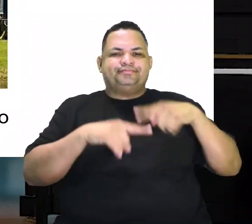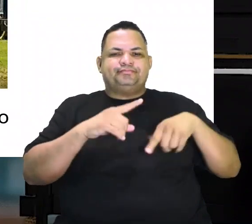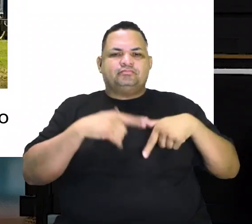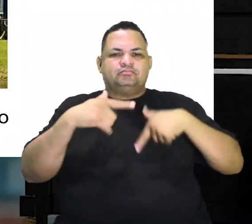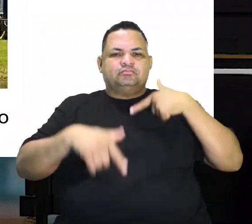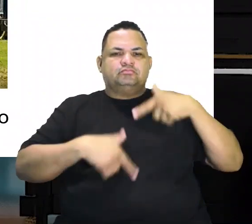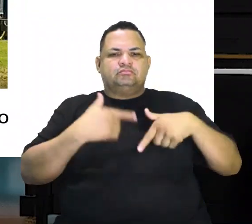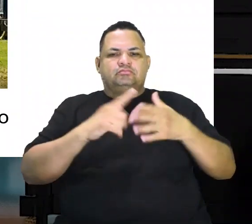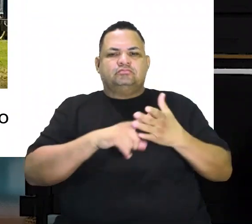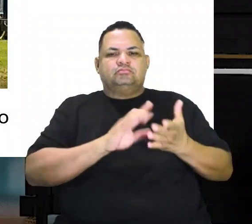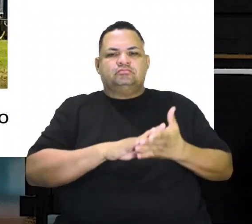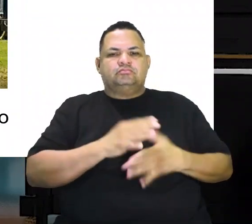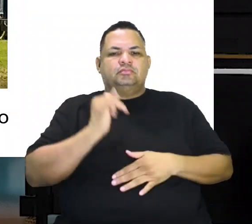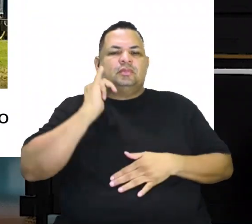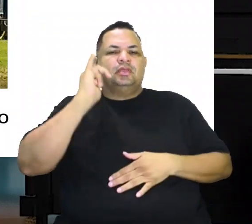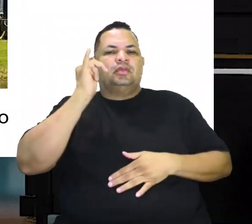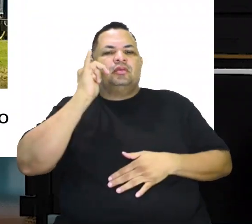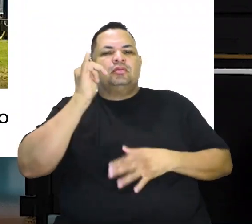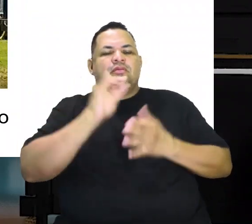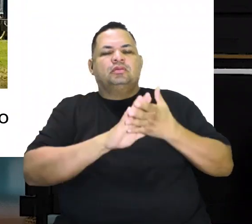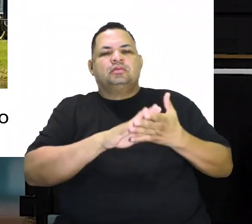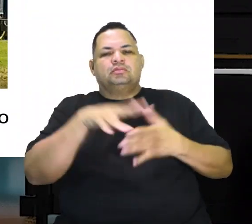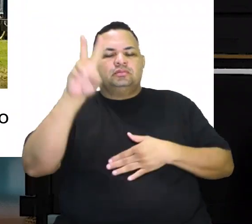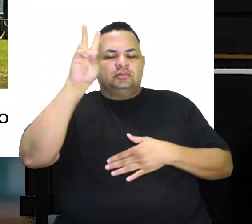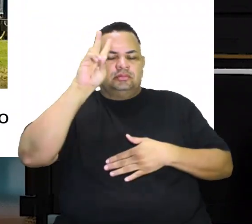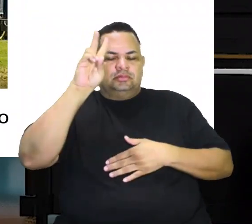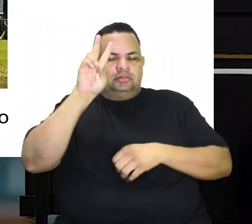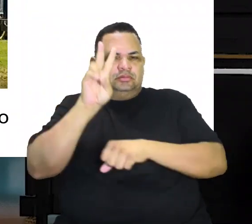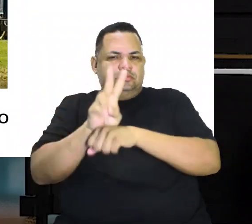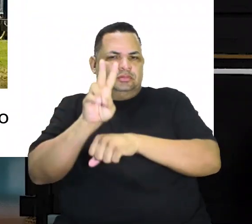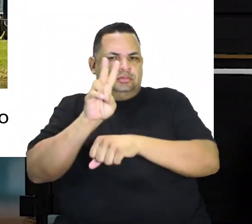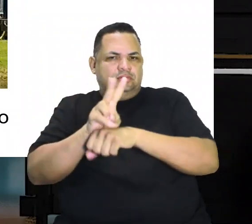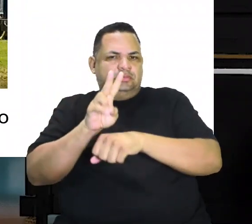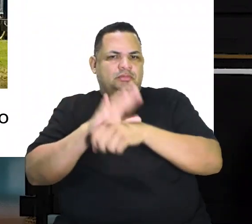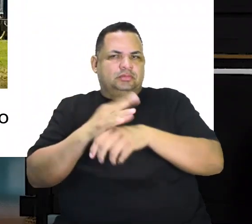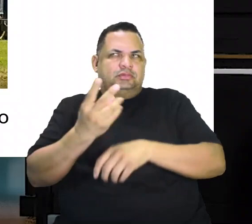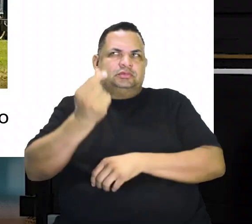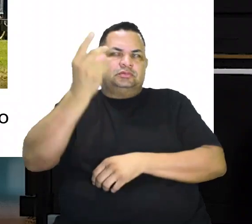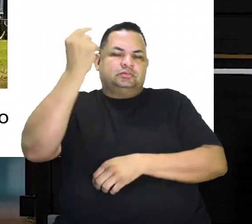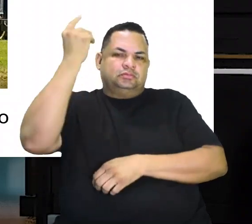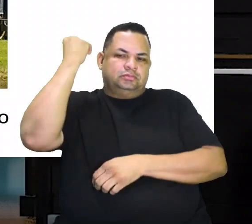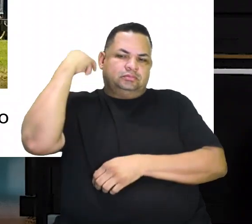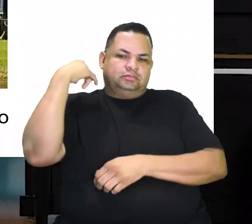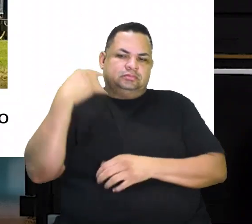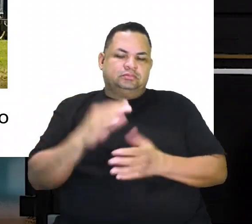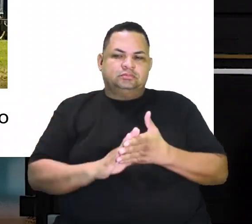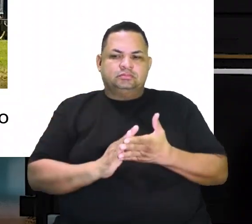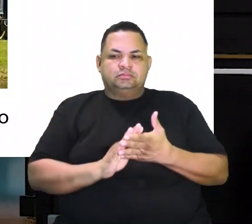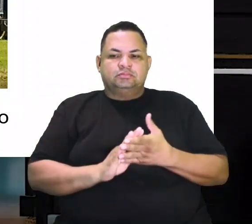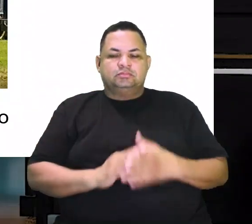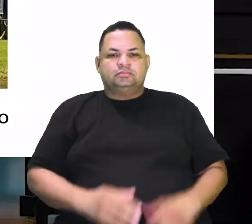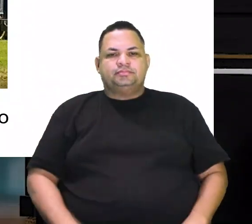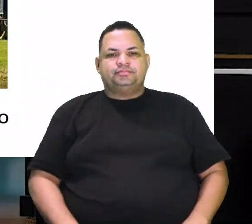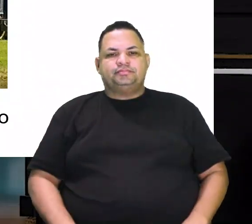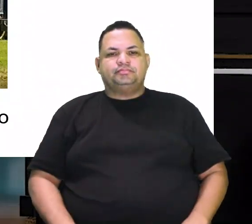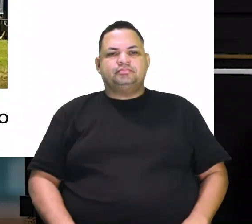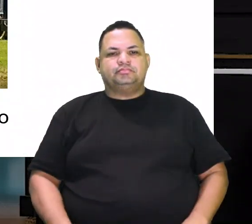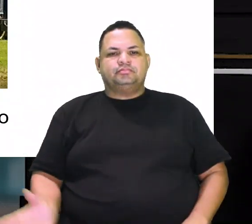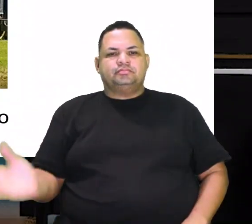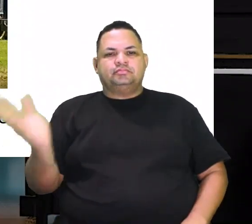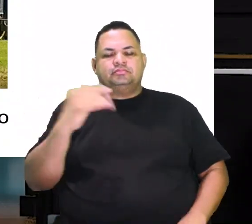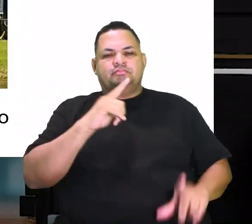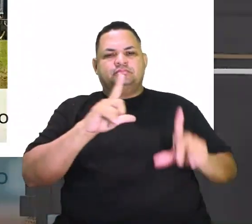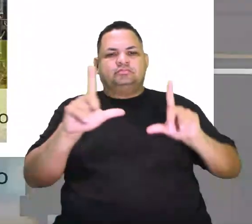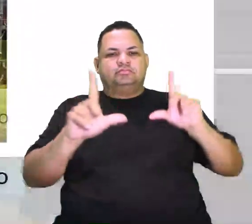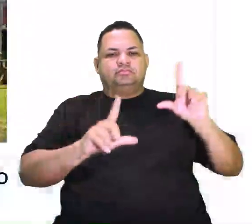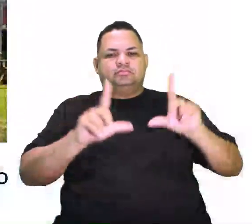produções e contar a sua história, para preservar a história dos seus ancestrais. Então, para isso que serve o museu. Então, vamos para a